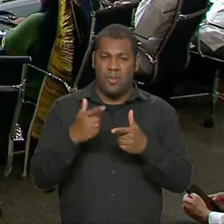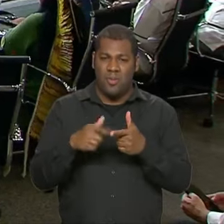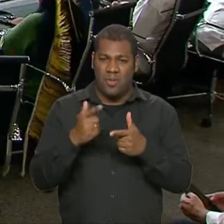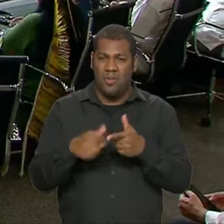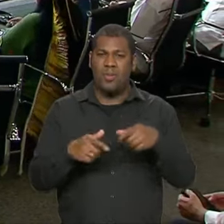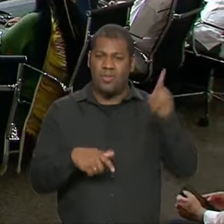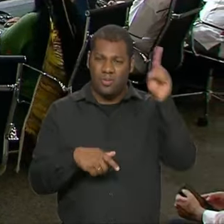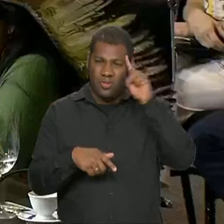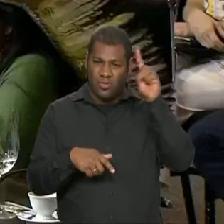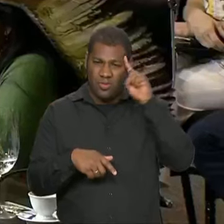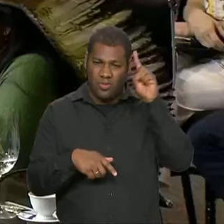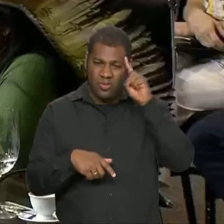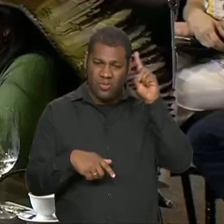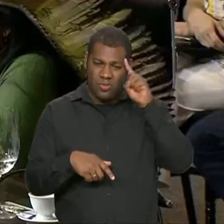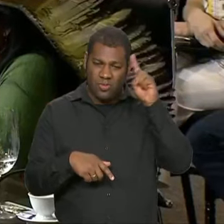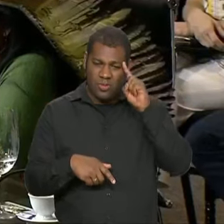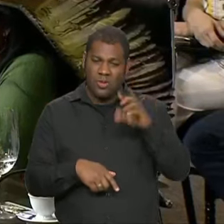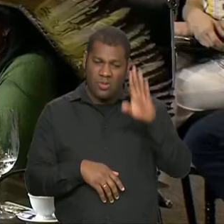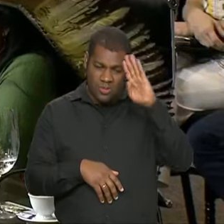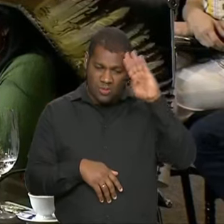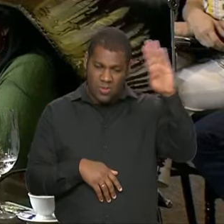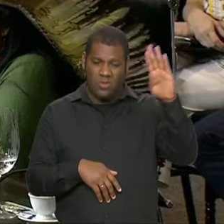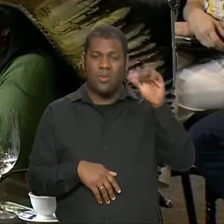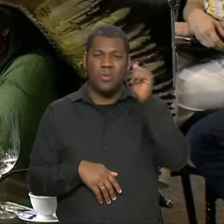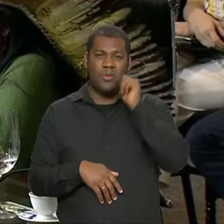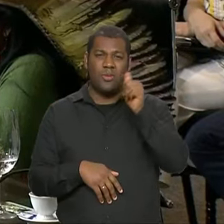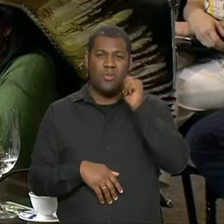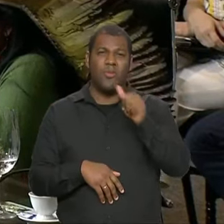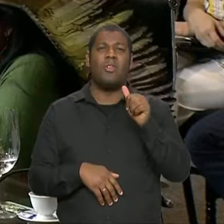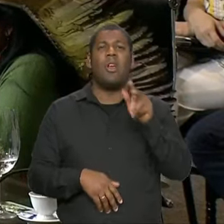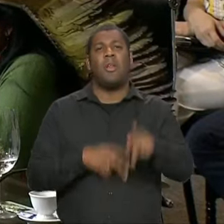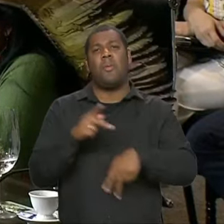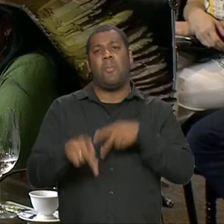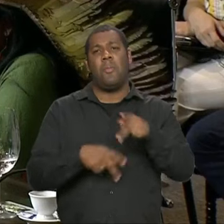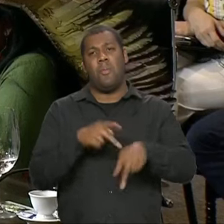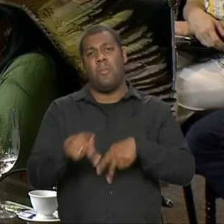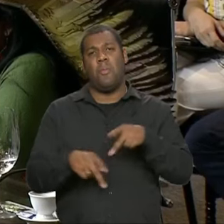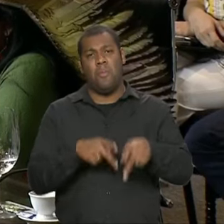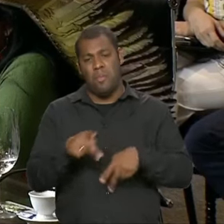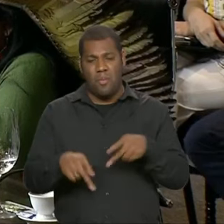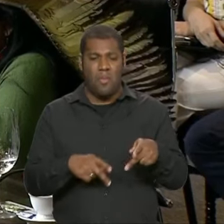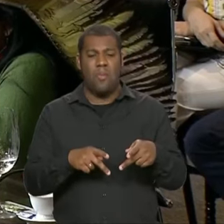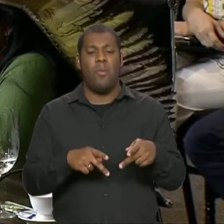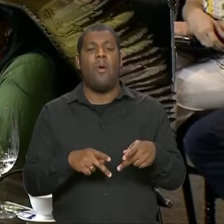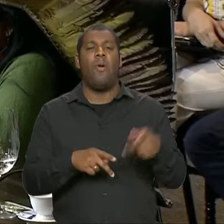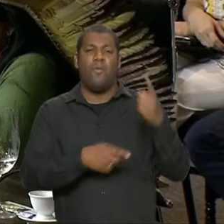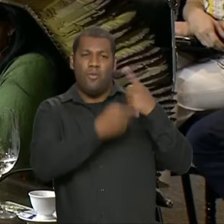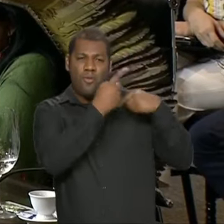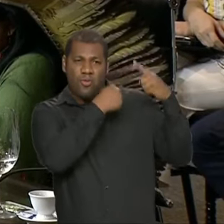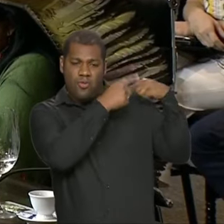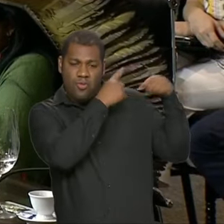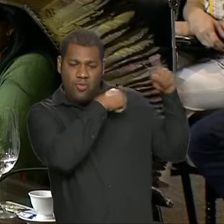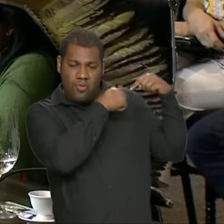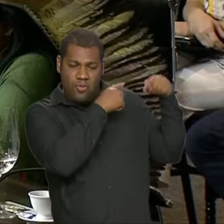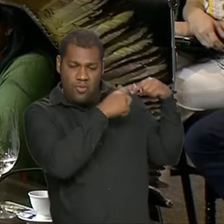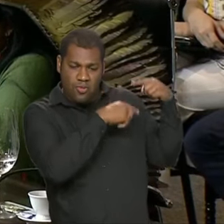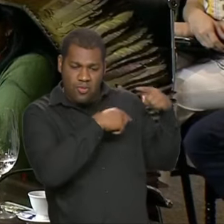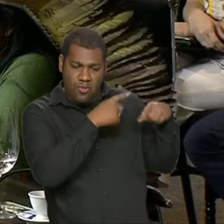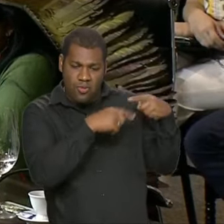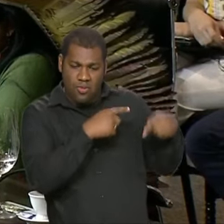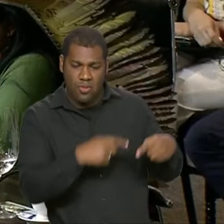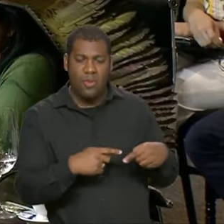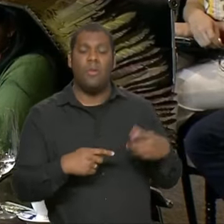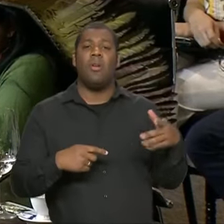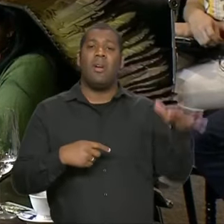para nós, principalmente para as mulheres dos povos e das nacionalidades ancestrais, cujos territórios